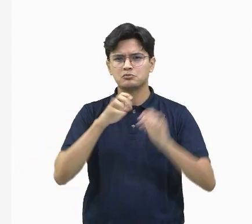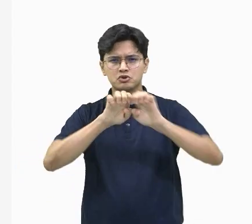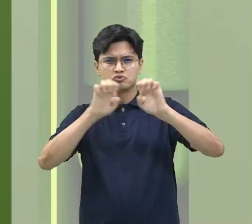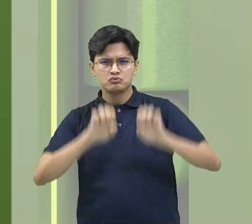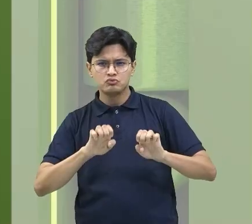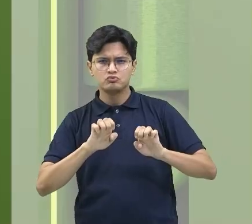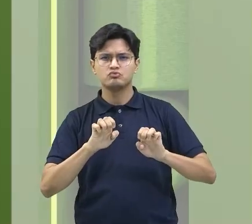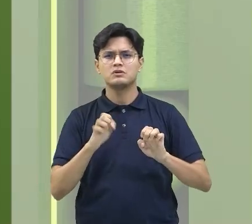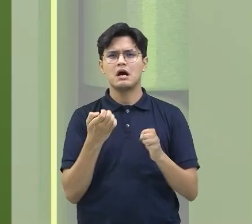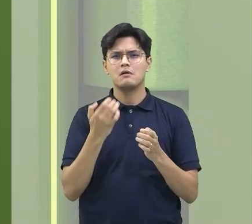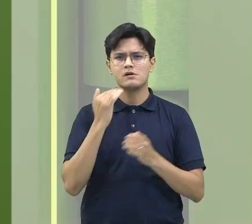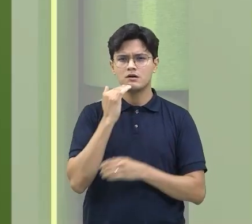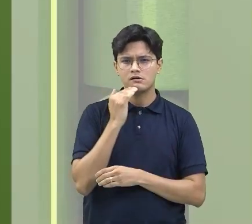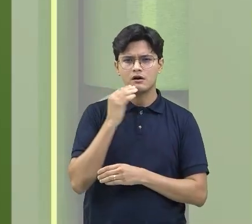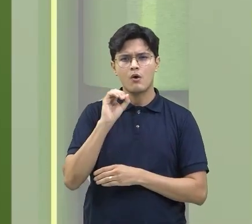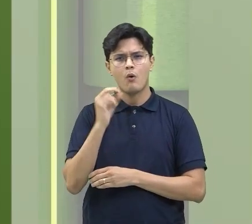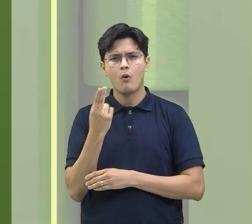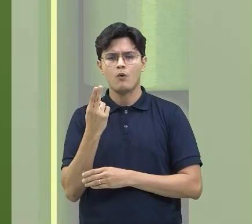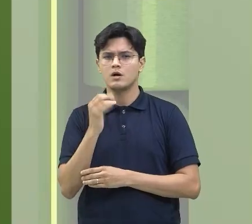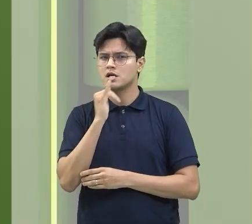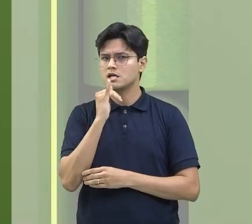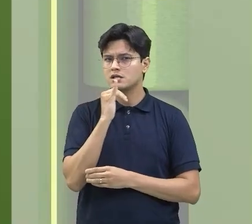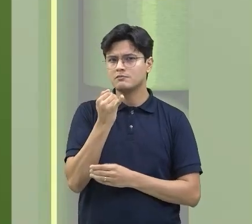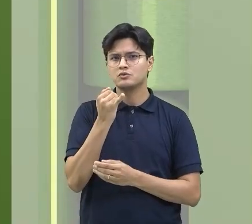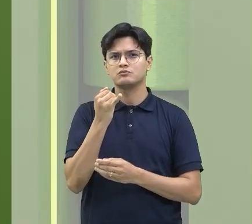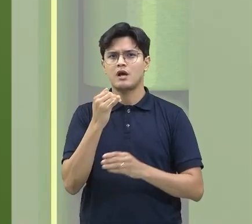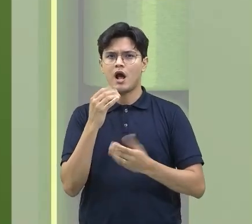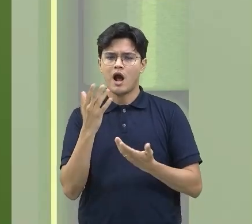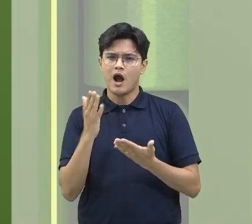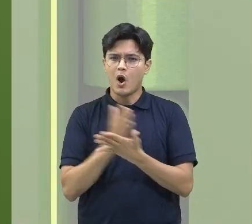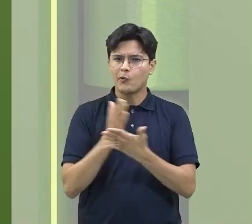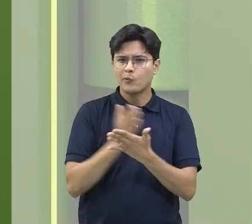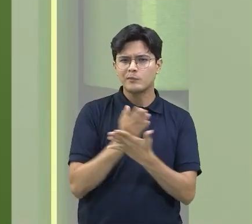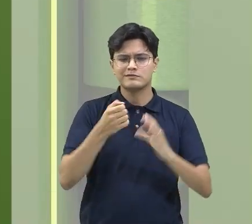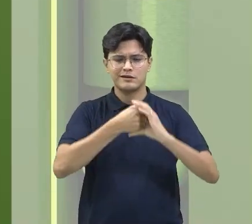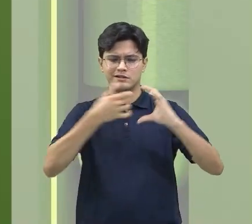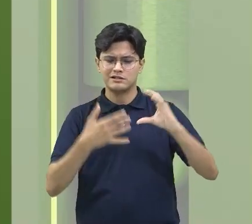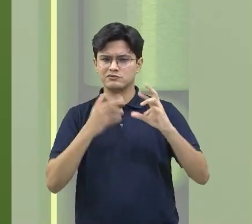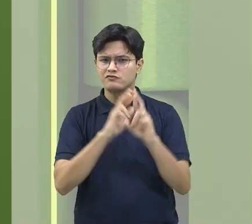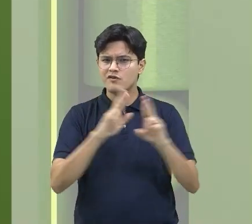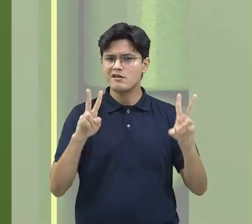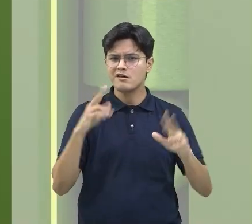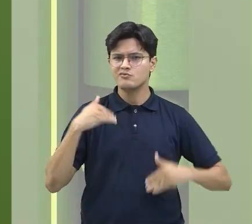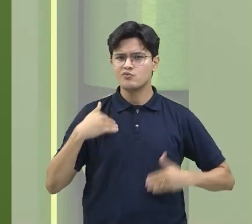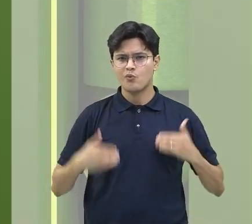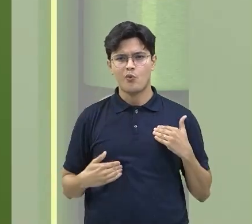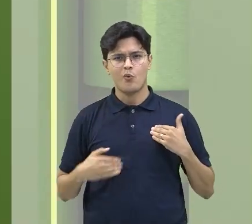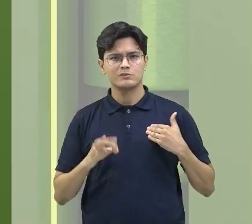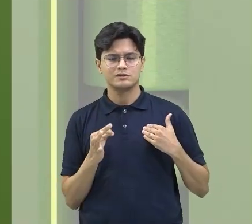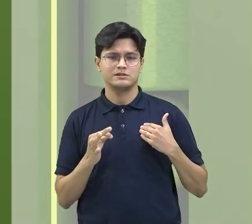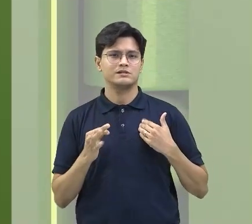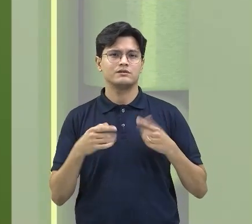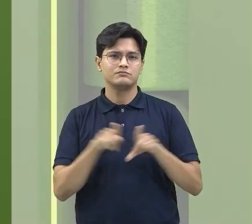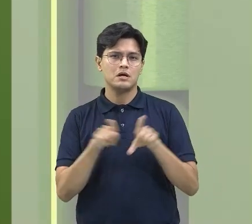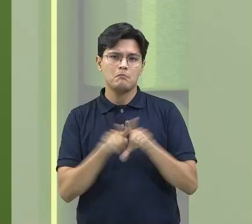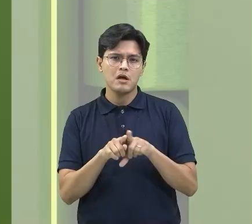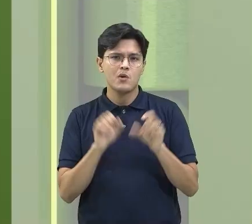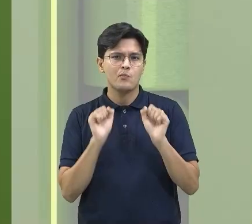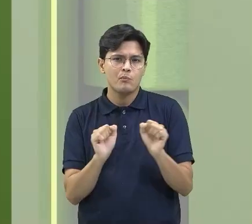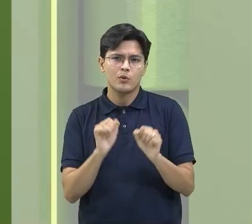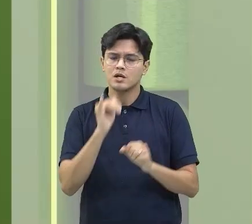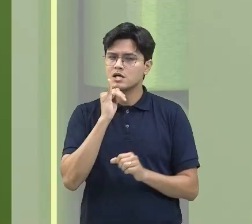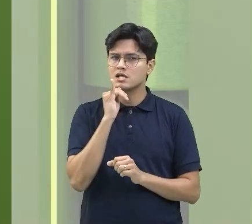defeitos, algumas alterações em alguns órgãos, algumas alterações físicas, podem também ocasionar alterações